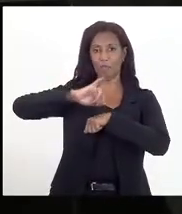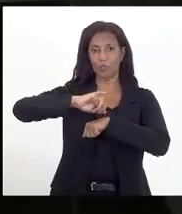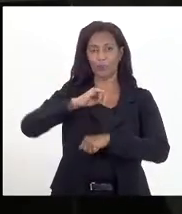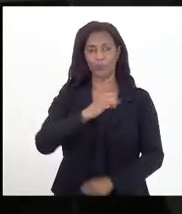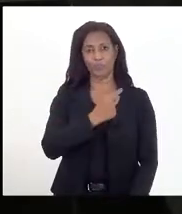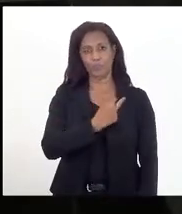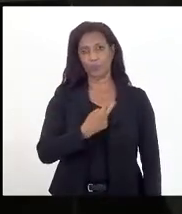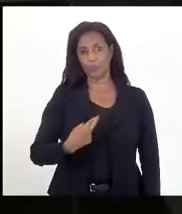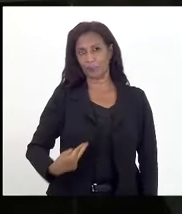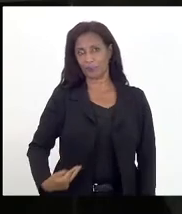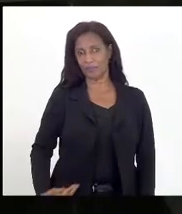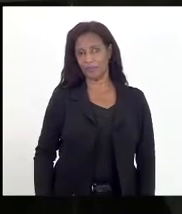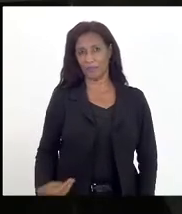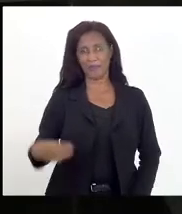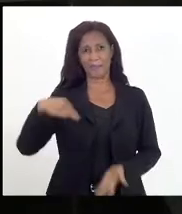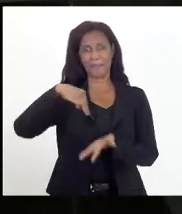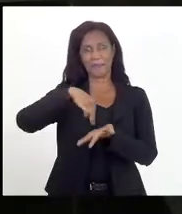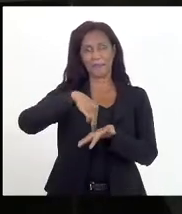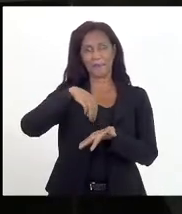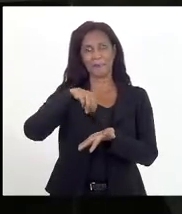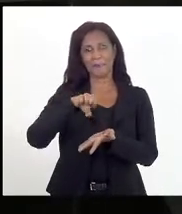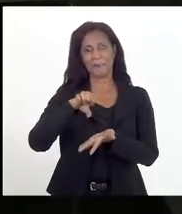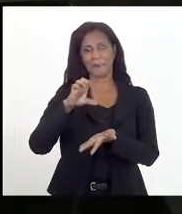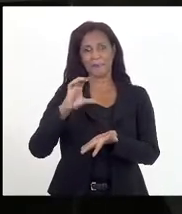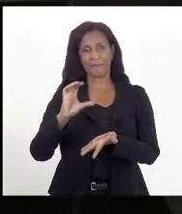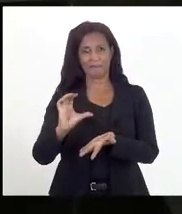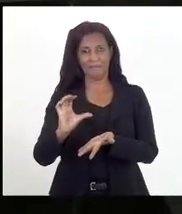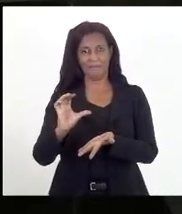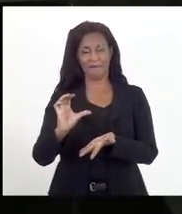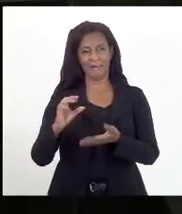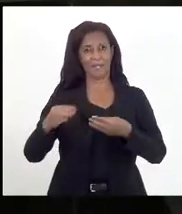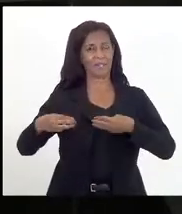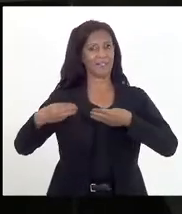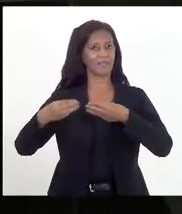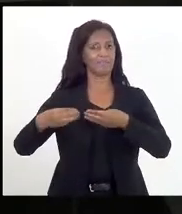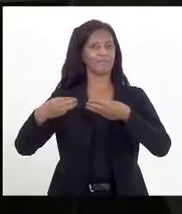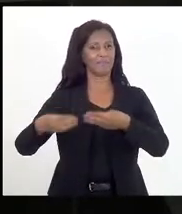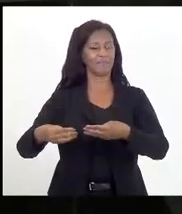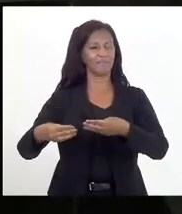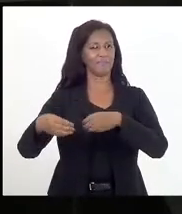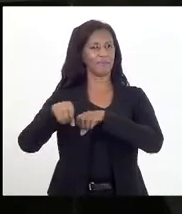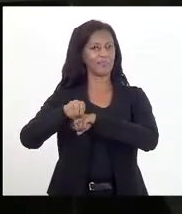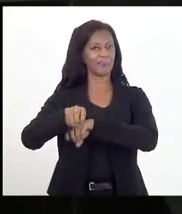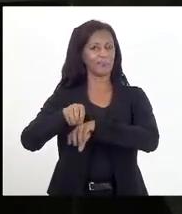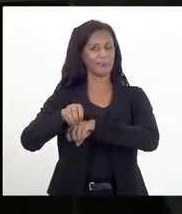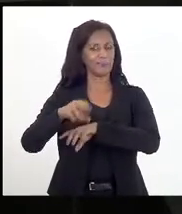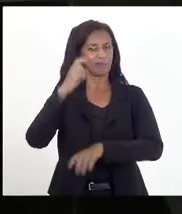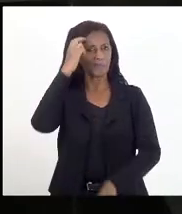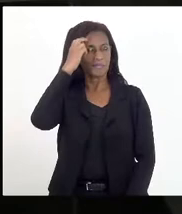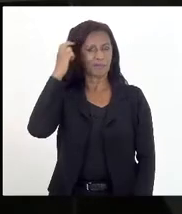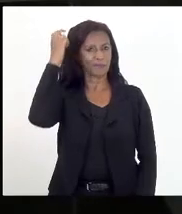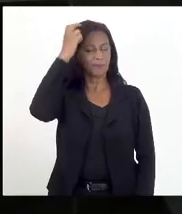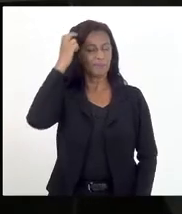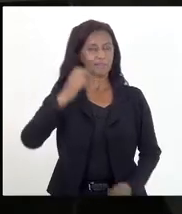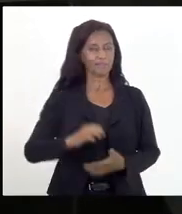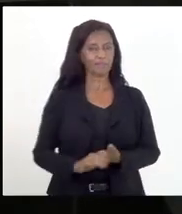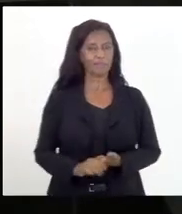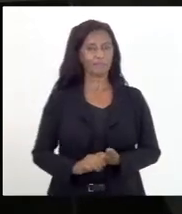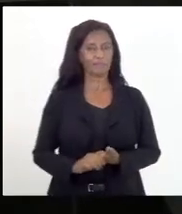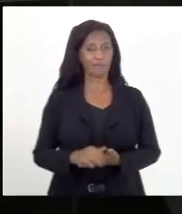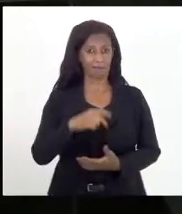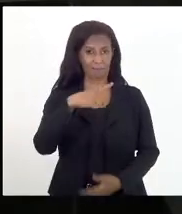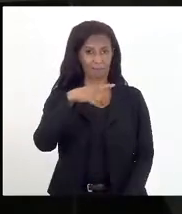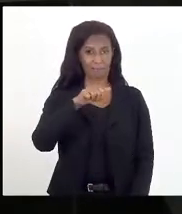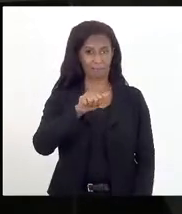e era o nosso MEC Ministério de Educação e Cultura o palácio Capanema